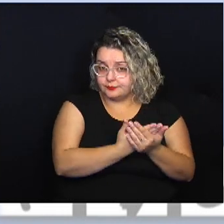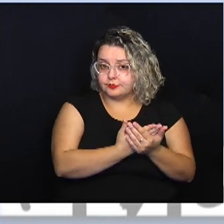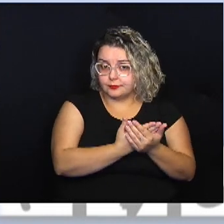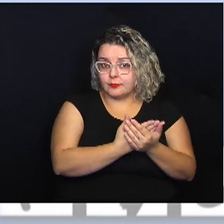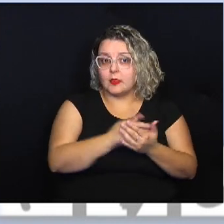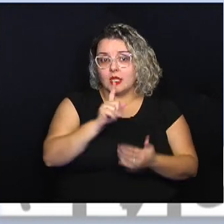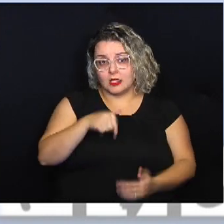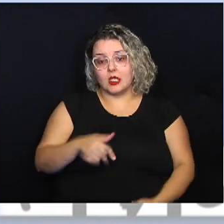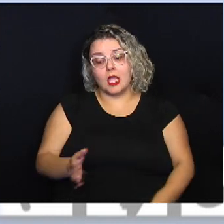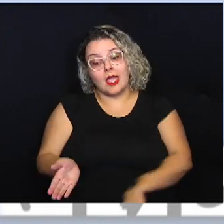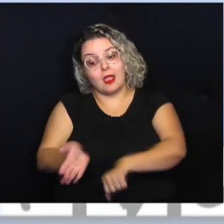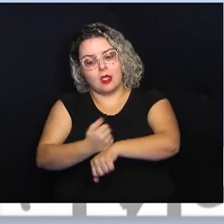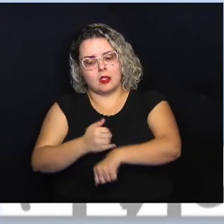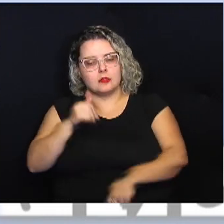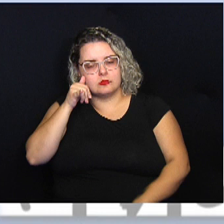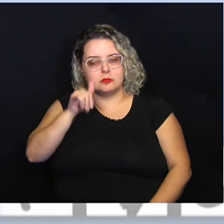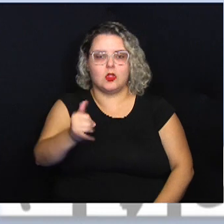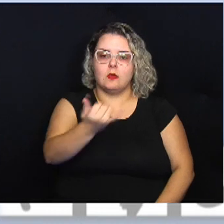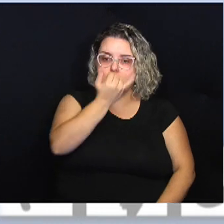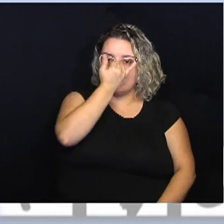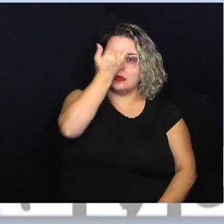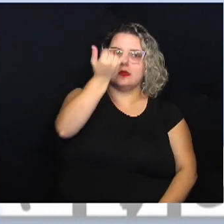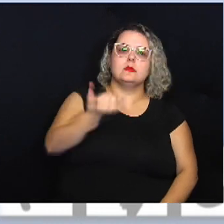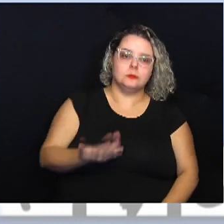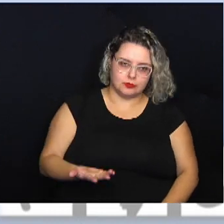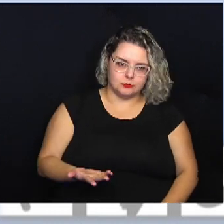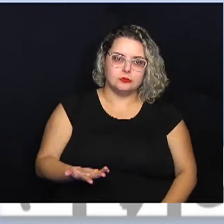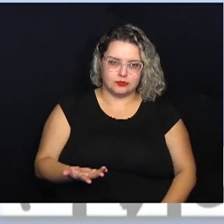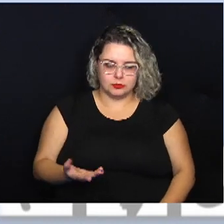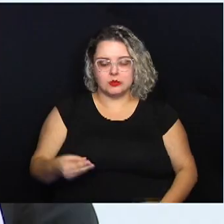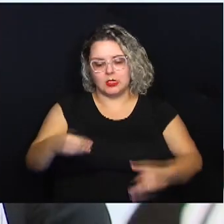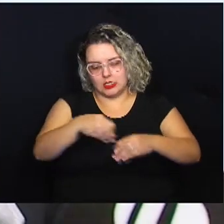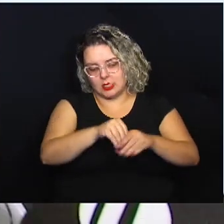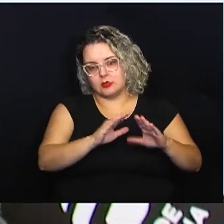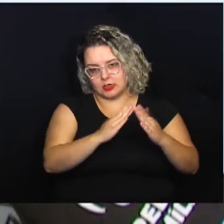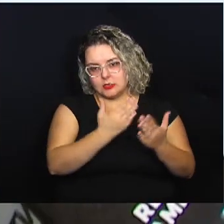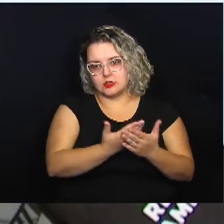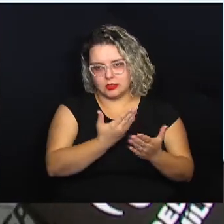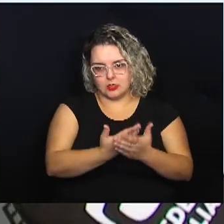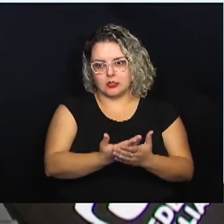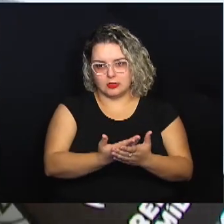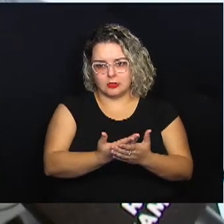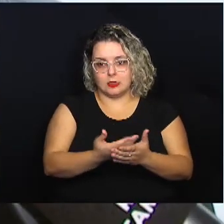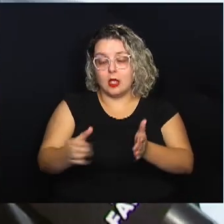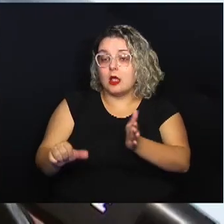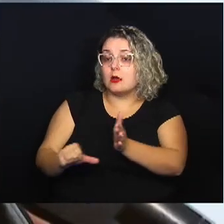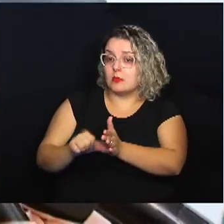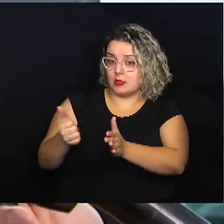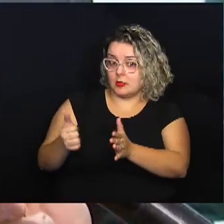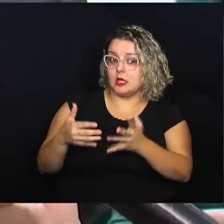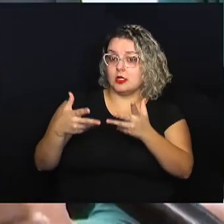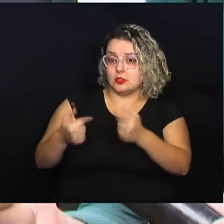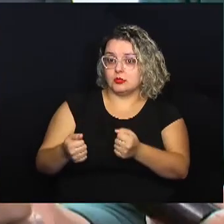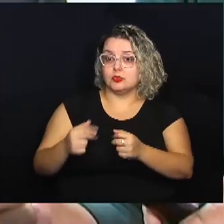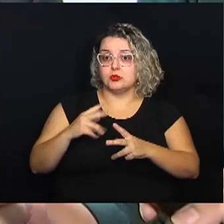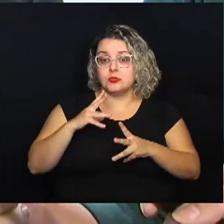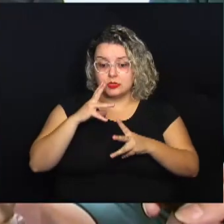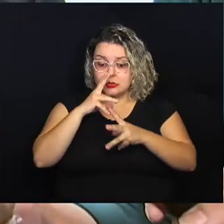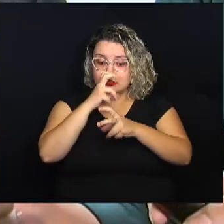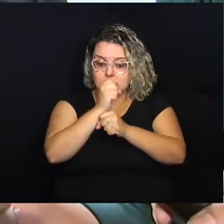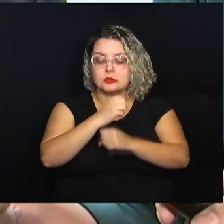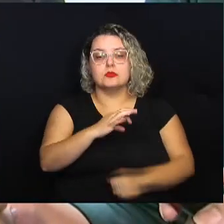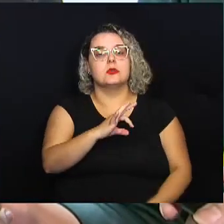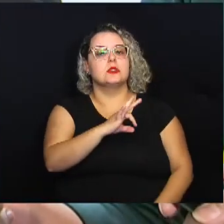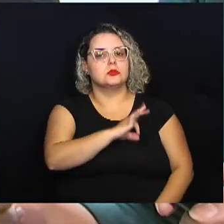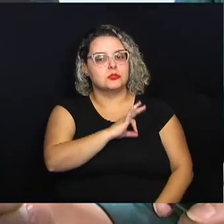pronta resposta para casos de incidentes críticos do ambiente escolar. Primeiro é colocar todas as forças policiais